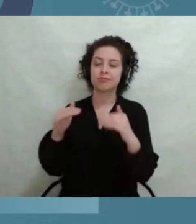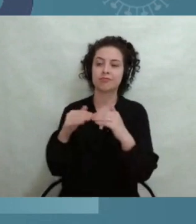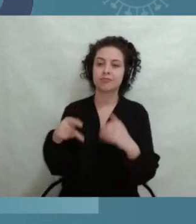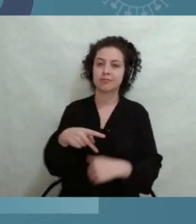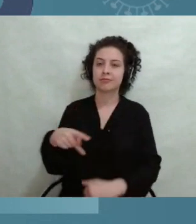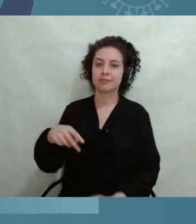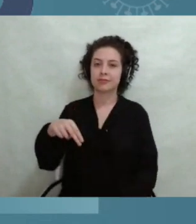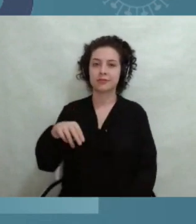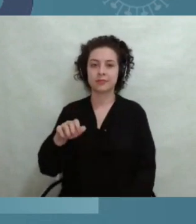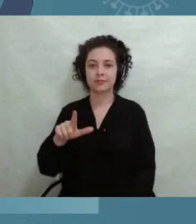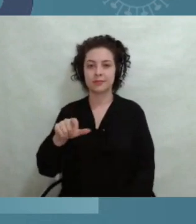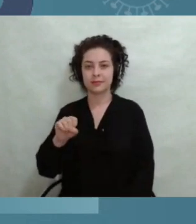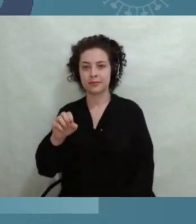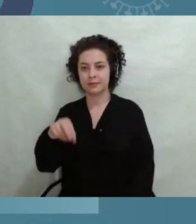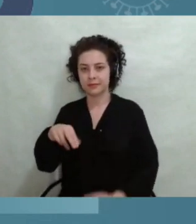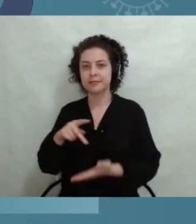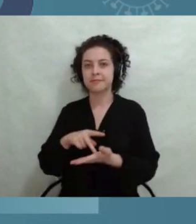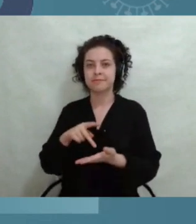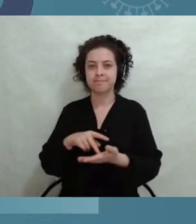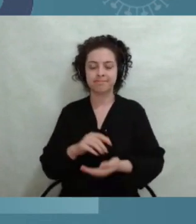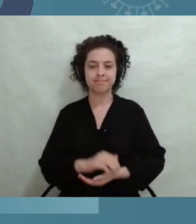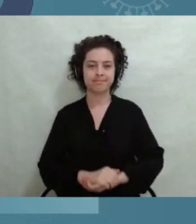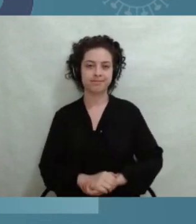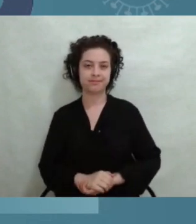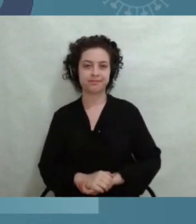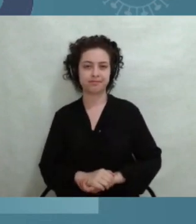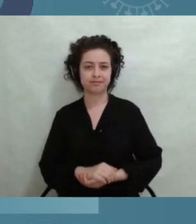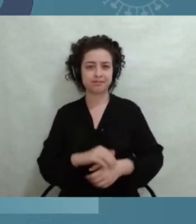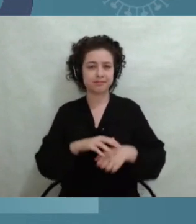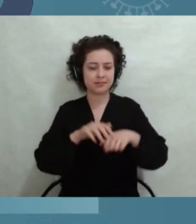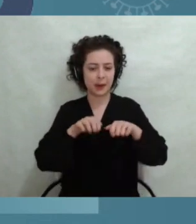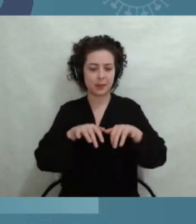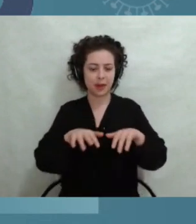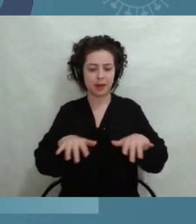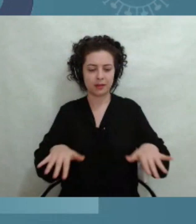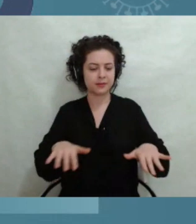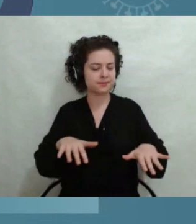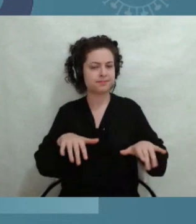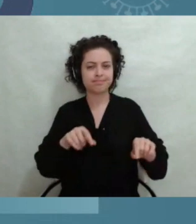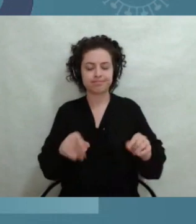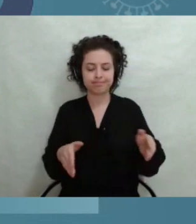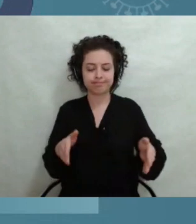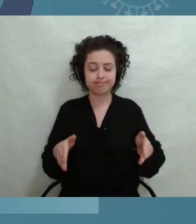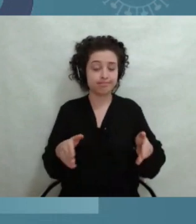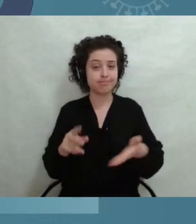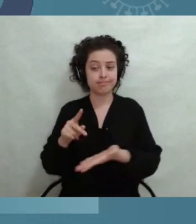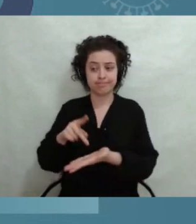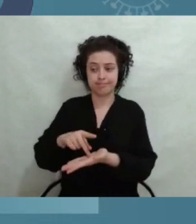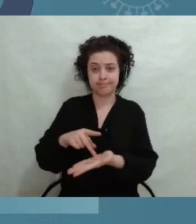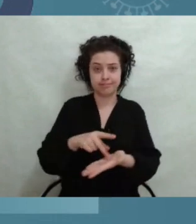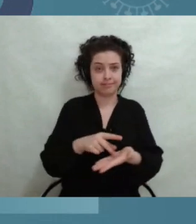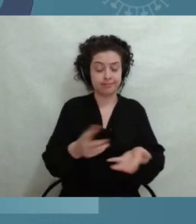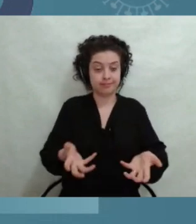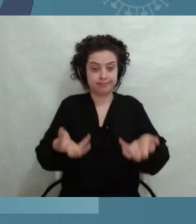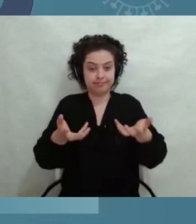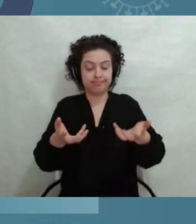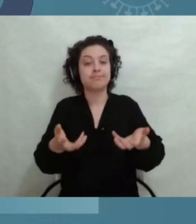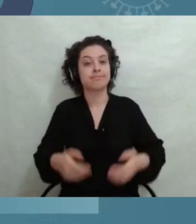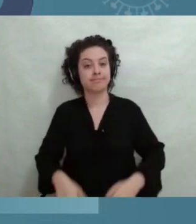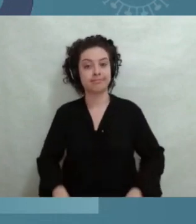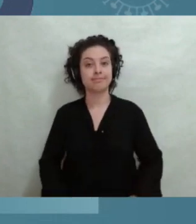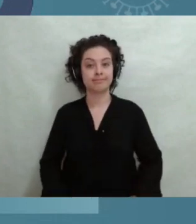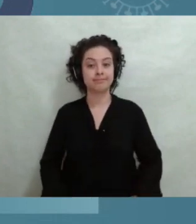início, essa pandemia está demonstrando grandes verdades, e muitas